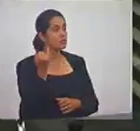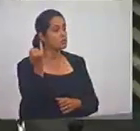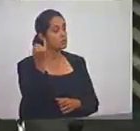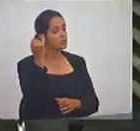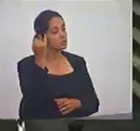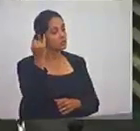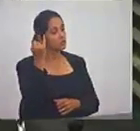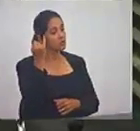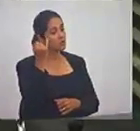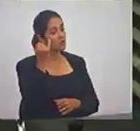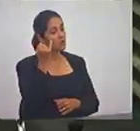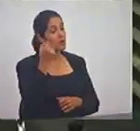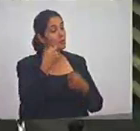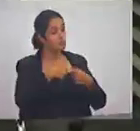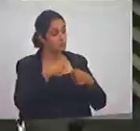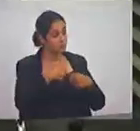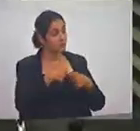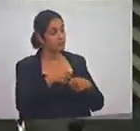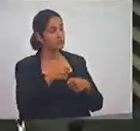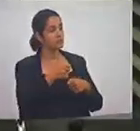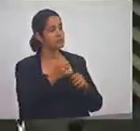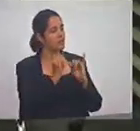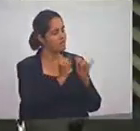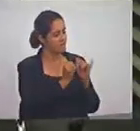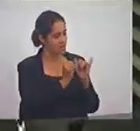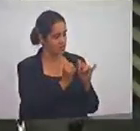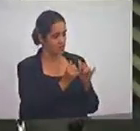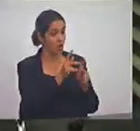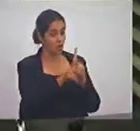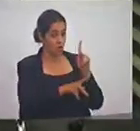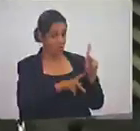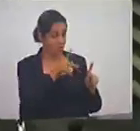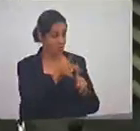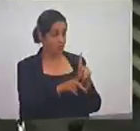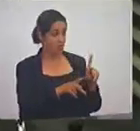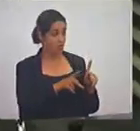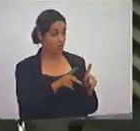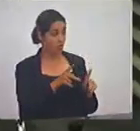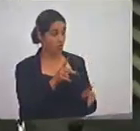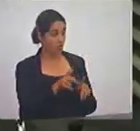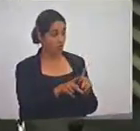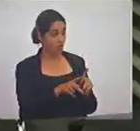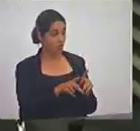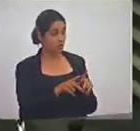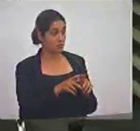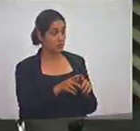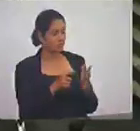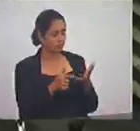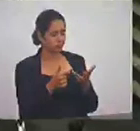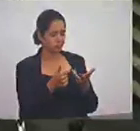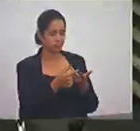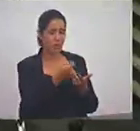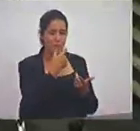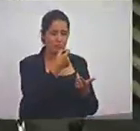Avisar a população que esses medicamentos, tipo losartana, que foi colocado pelo vereador Heri, medicamentos para diabetes, enfim, tem